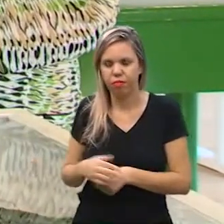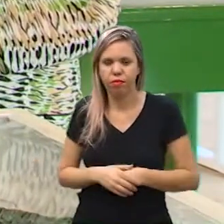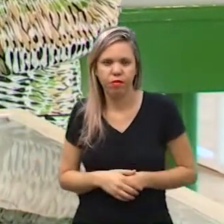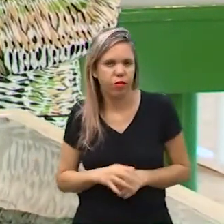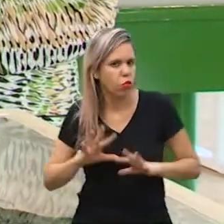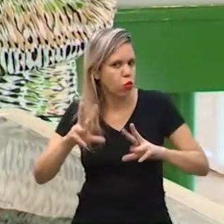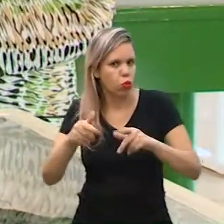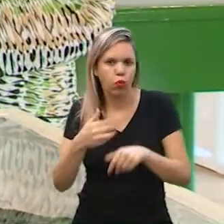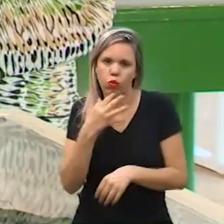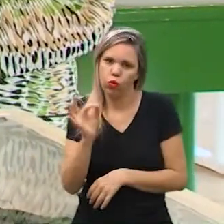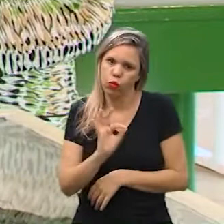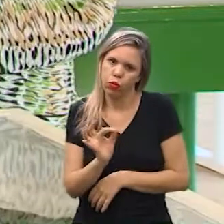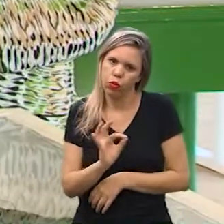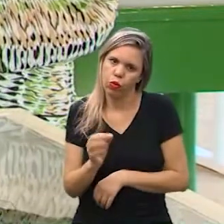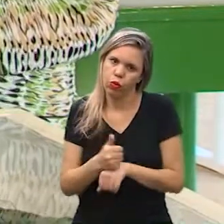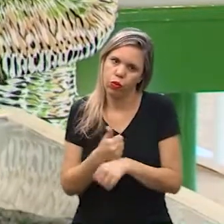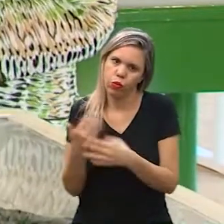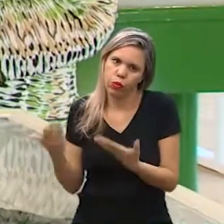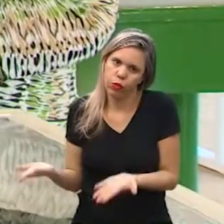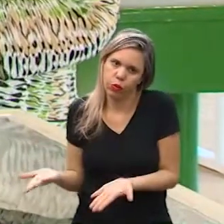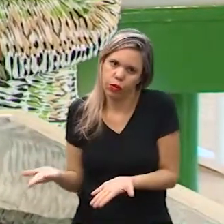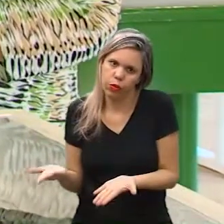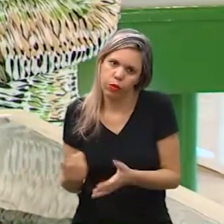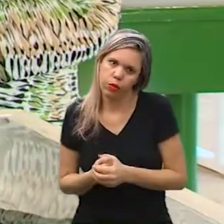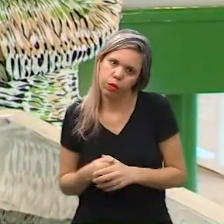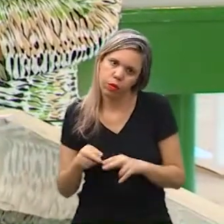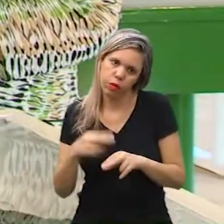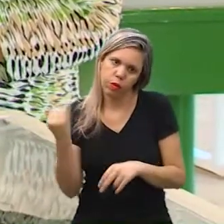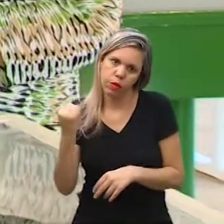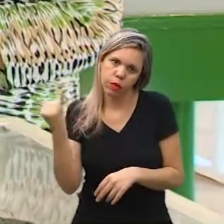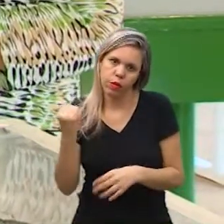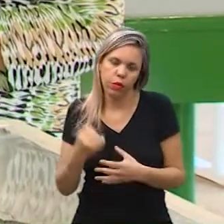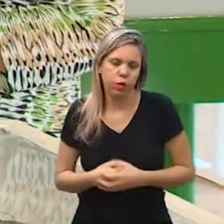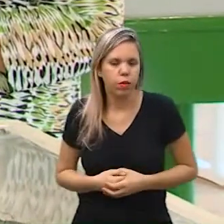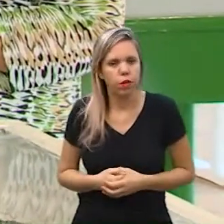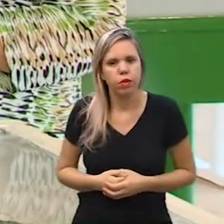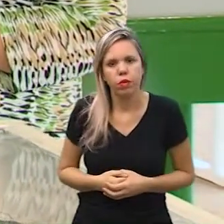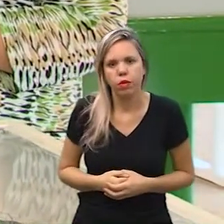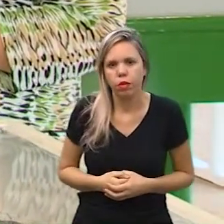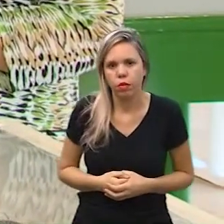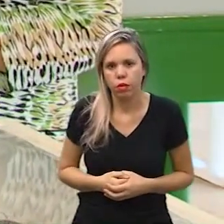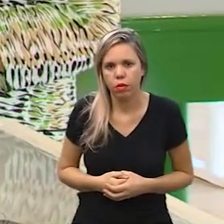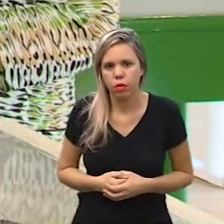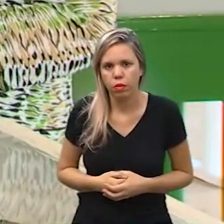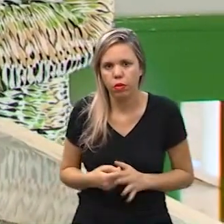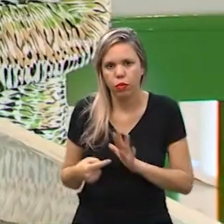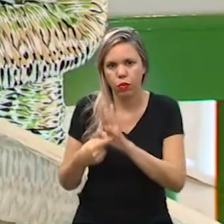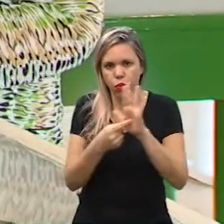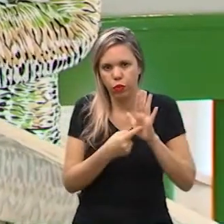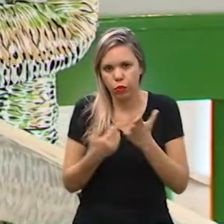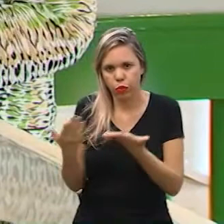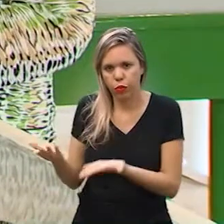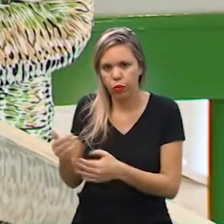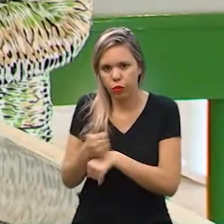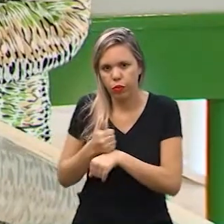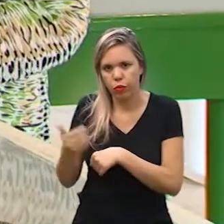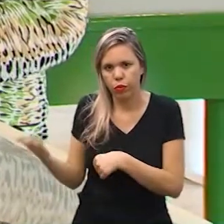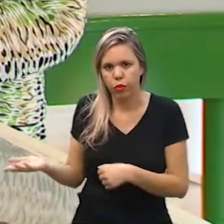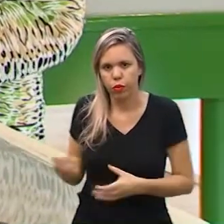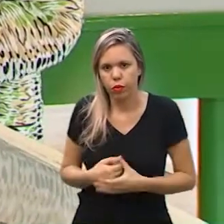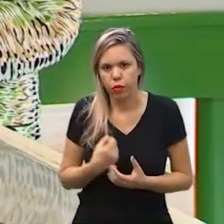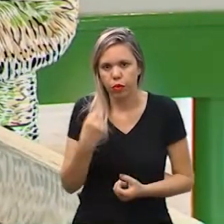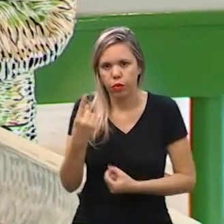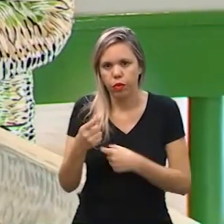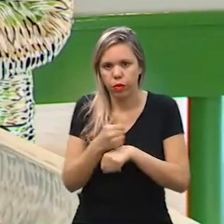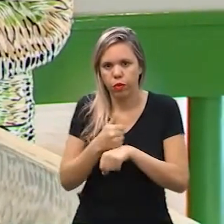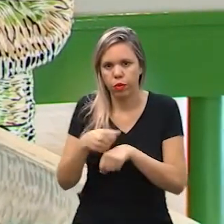verdade, todo mundo que conhece, né, Adriana? Então é por isso que é importante a gente mostrar aqui no quadro Se Liga na Profissão